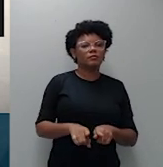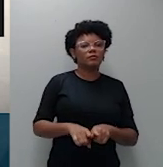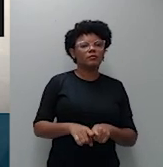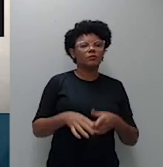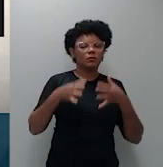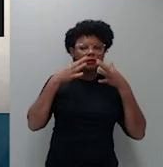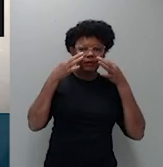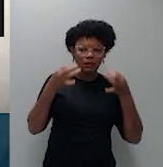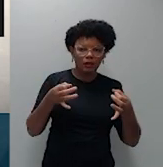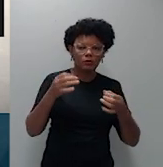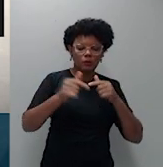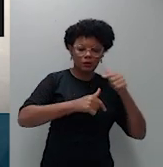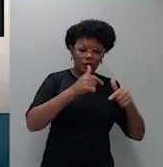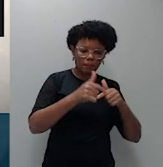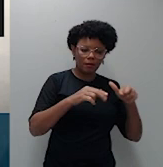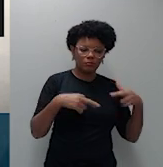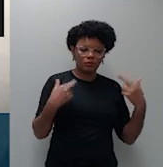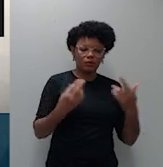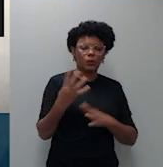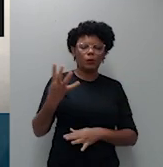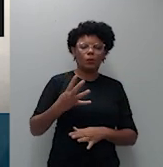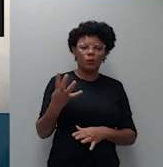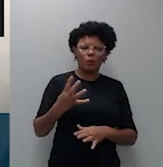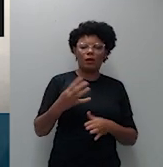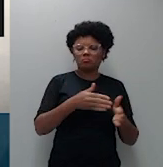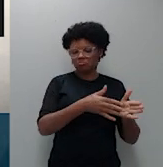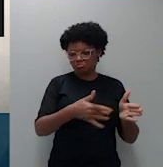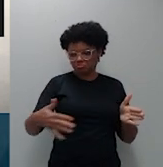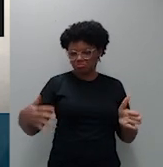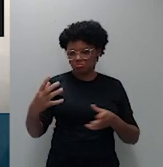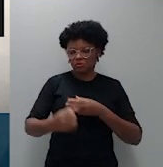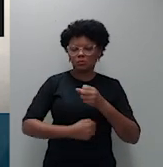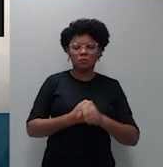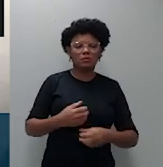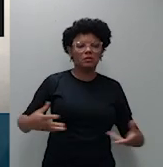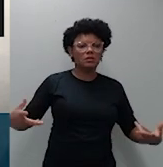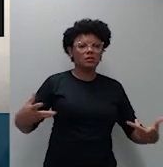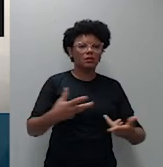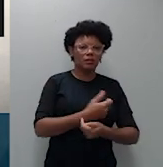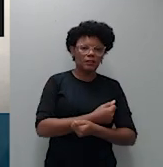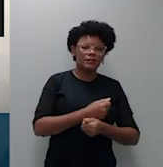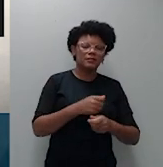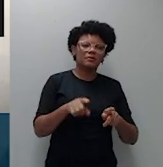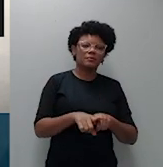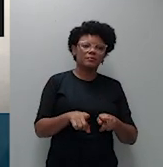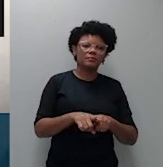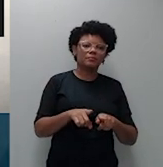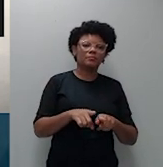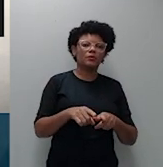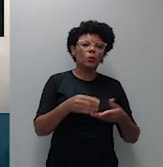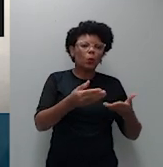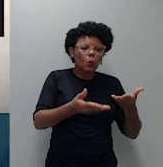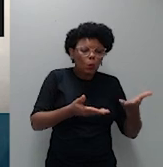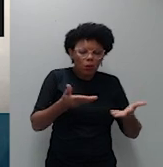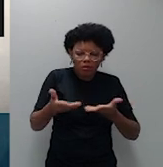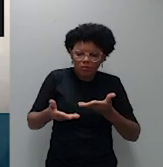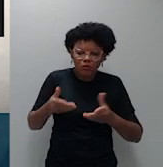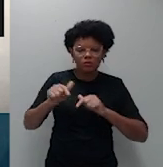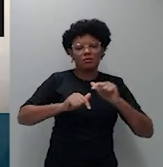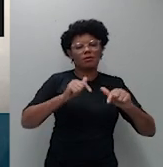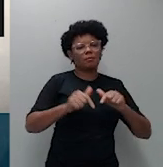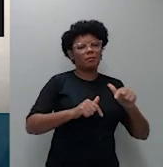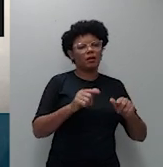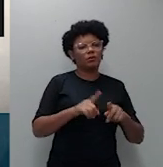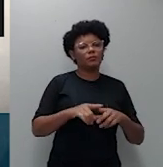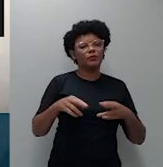feito por essa quarta turma do Ana a excelência do trabalho cuidadoso trabalho e desejar a